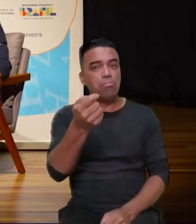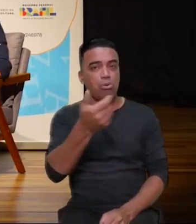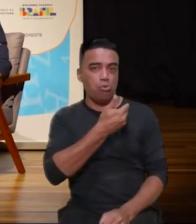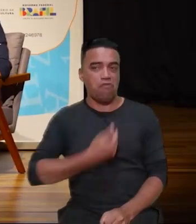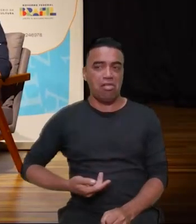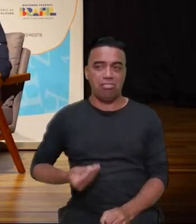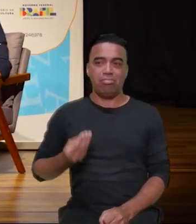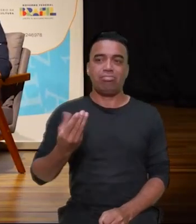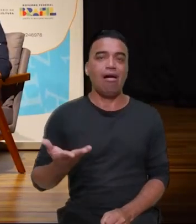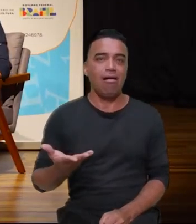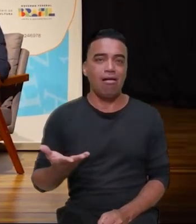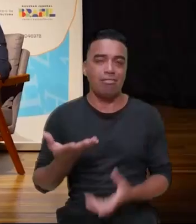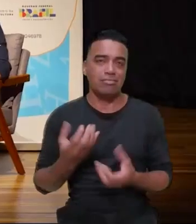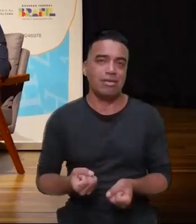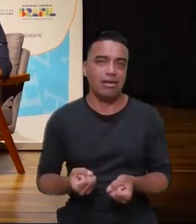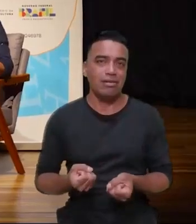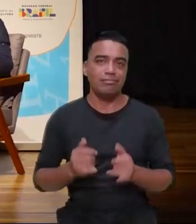é oferecido.